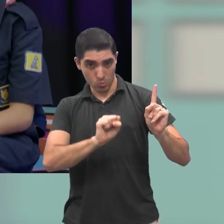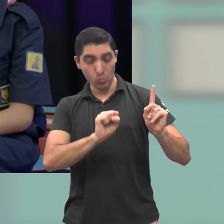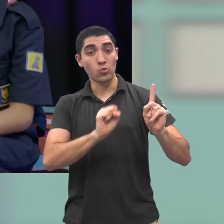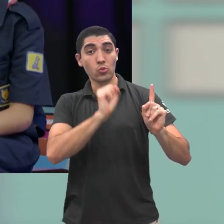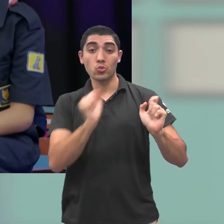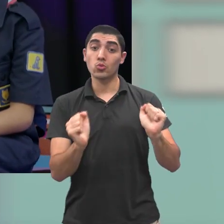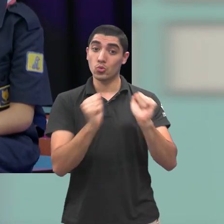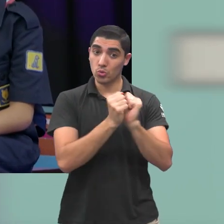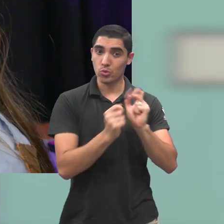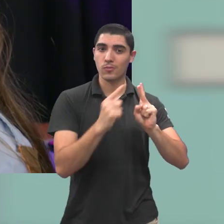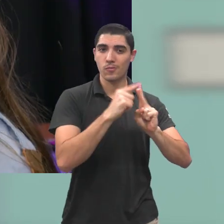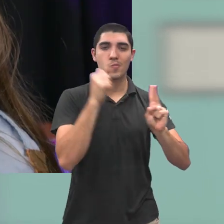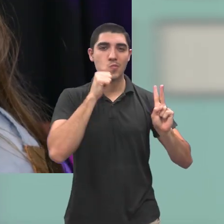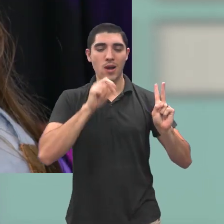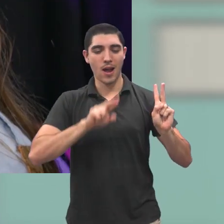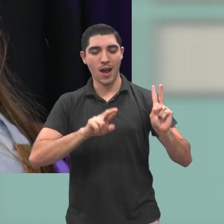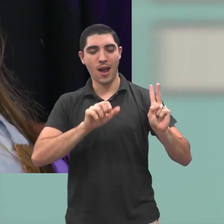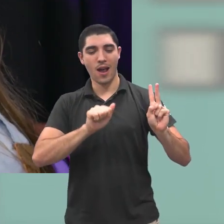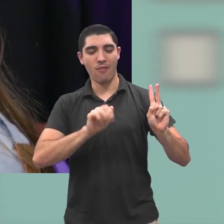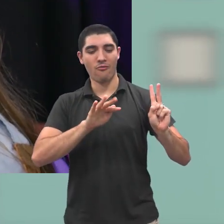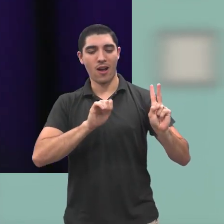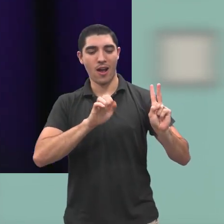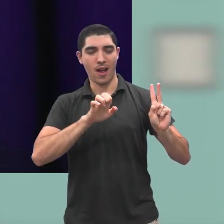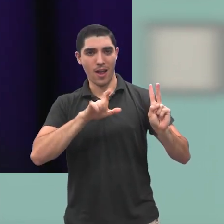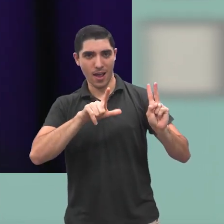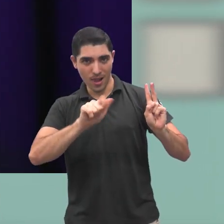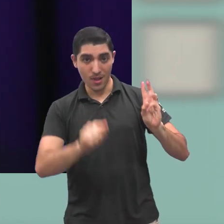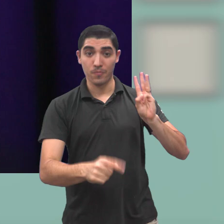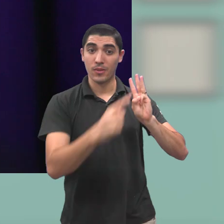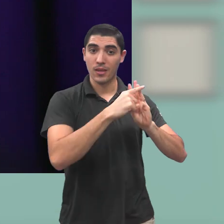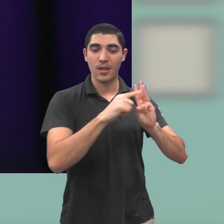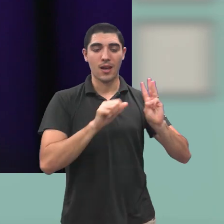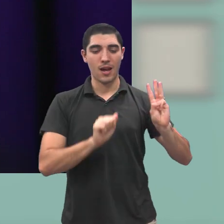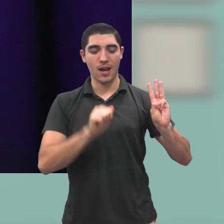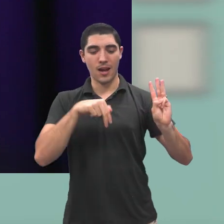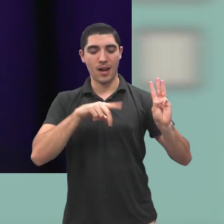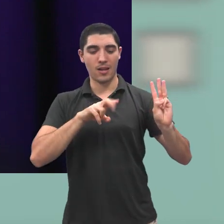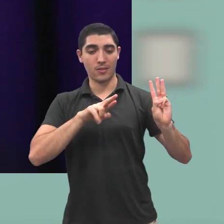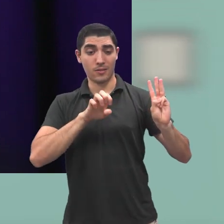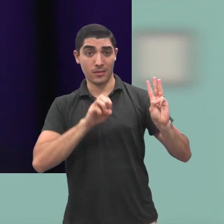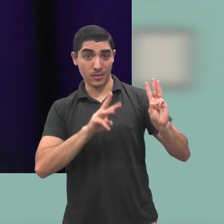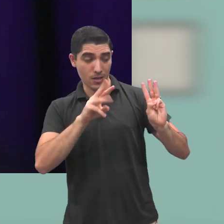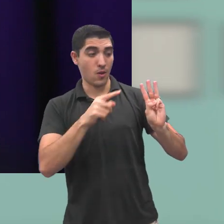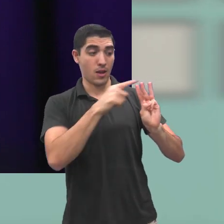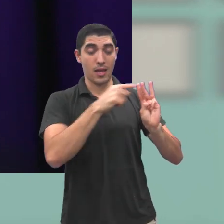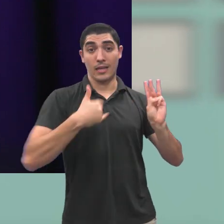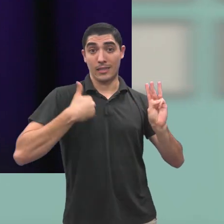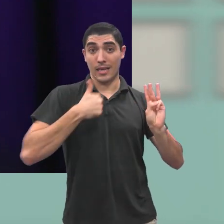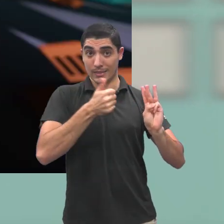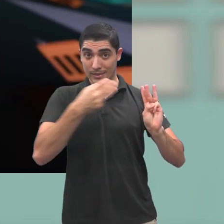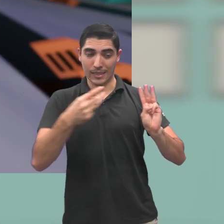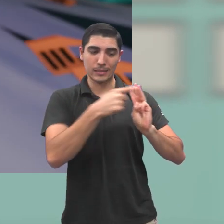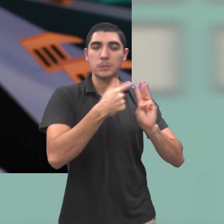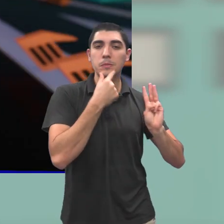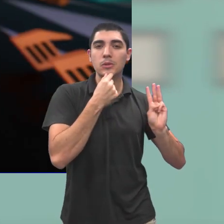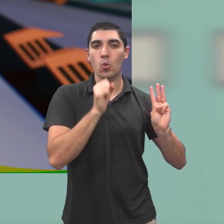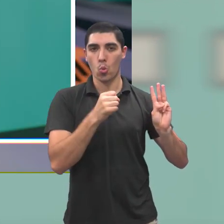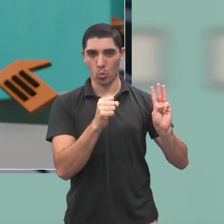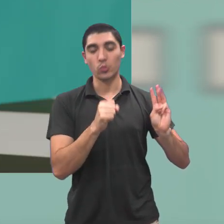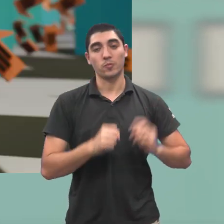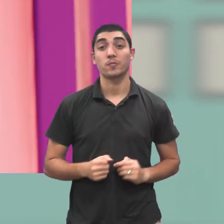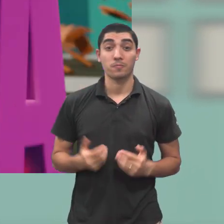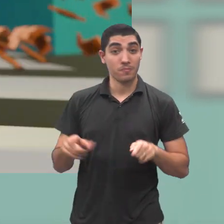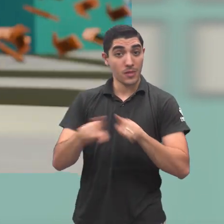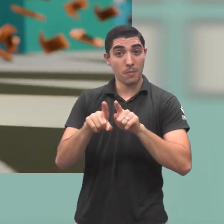dos Escoteiros do Brasil, e também a Rafaela e o Andrew, dois jovens escoteiros de 13 e 8 anos. Tem também o